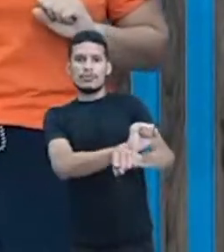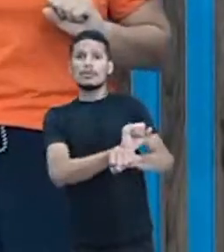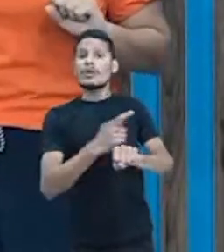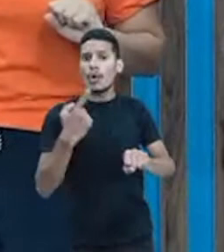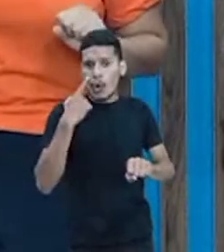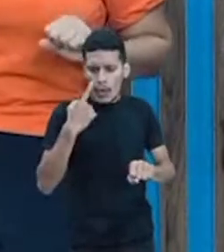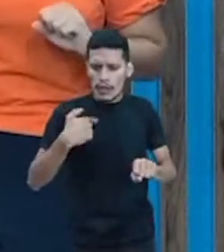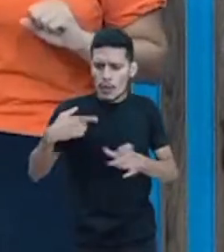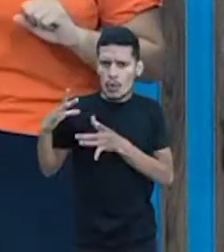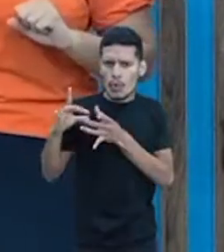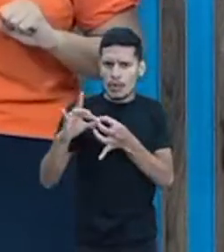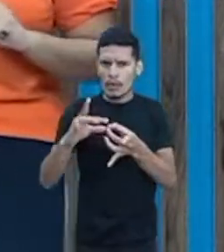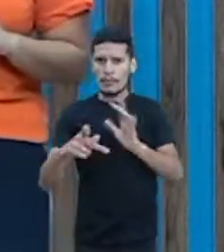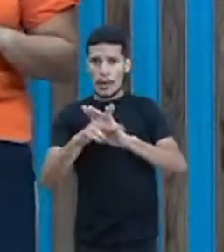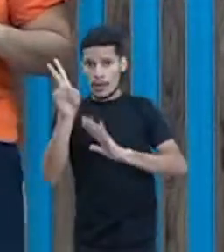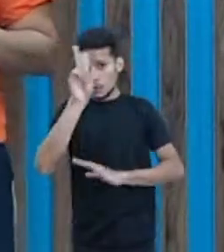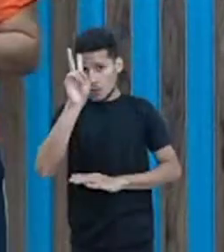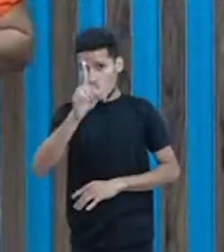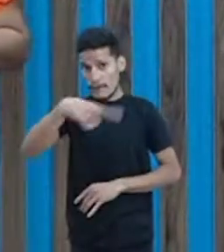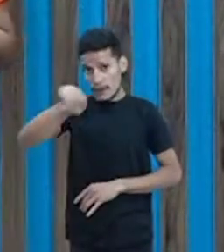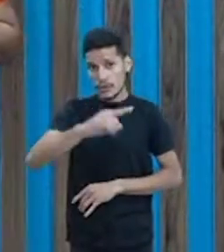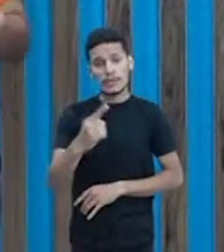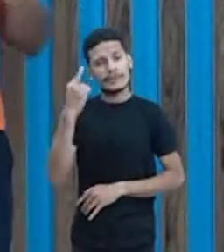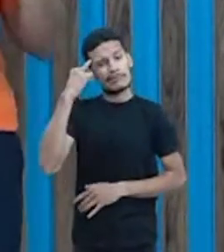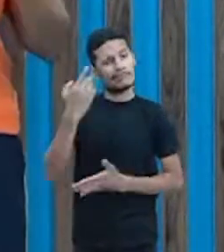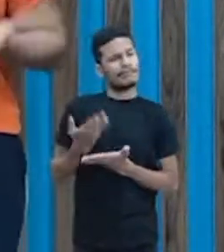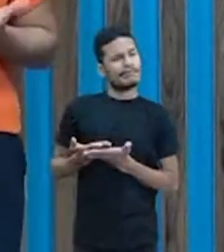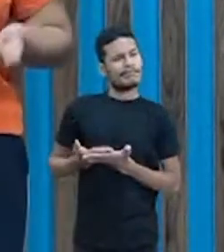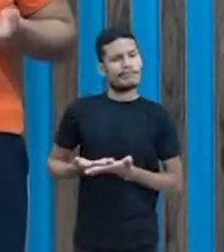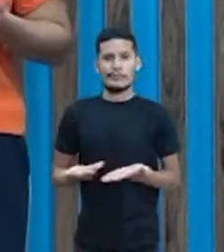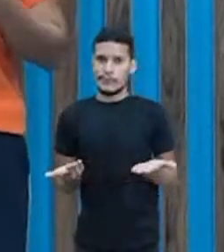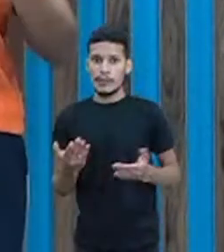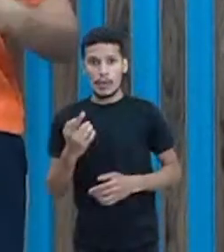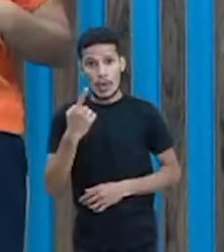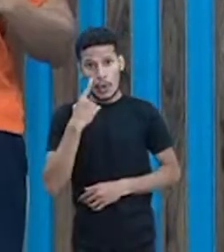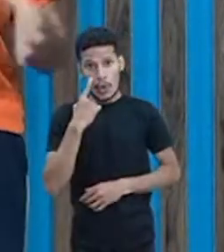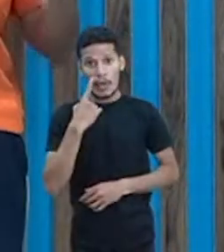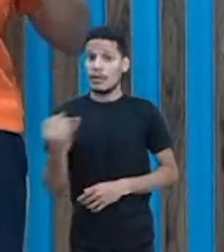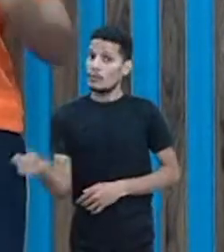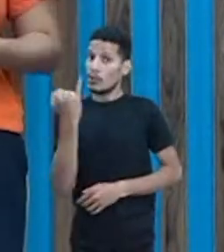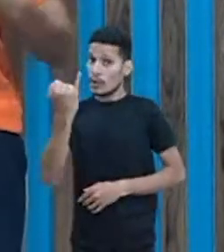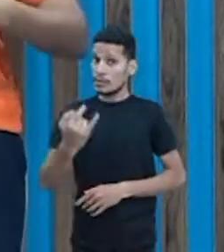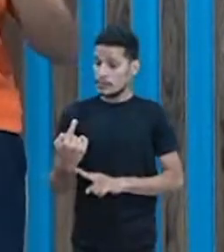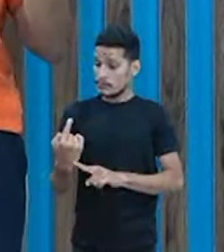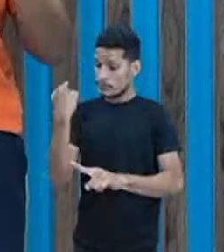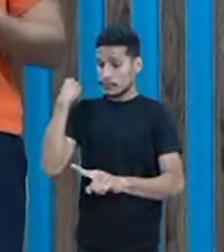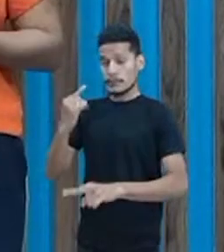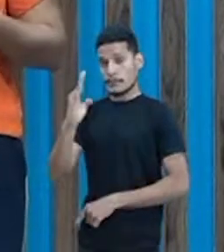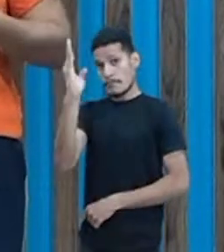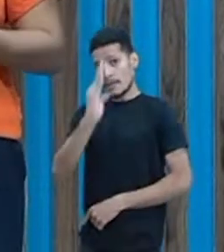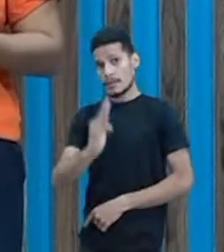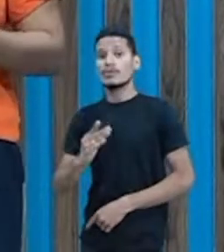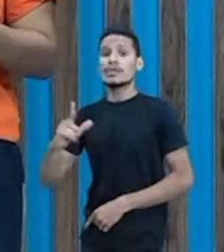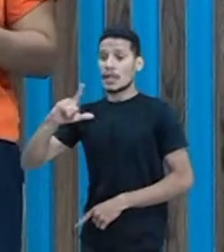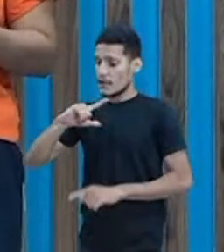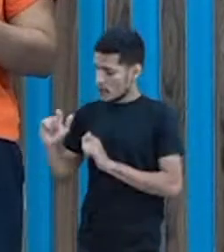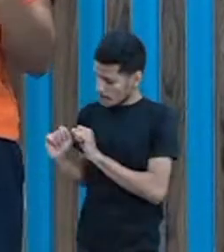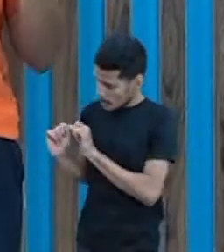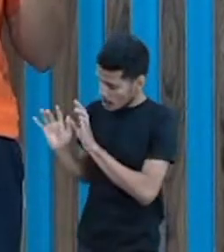eu começar essa parte da aula, tá? É importante que a gente lembre que o Brasil foi